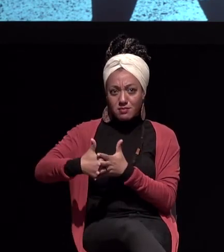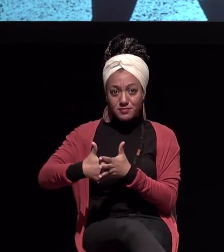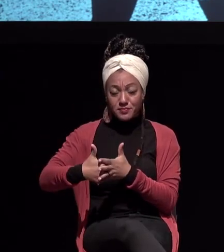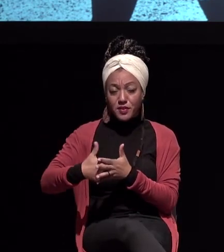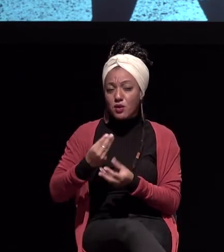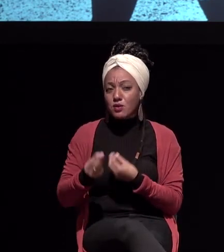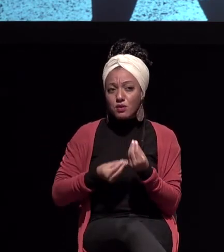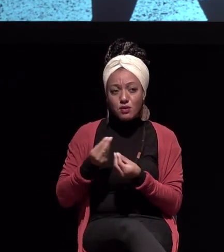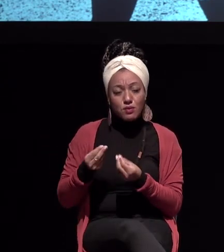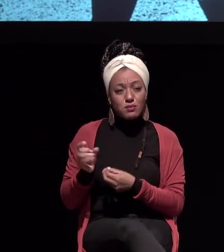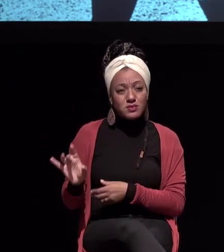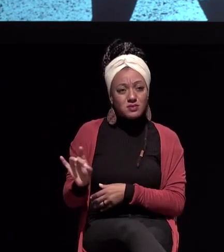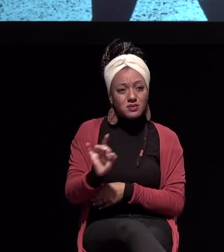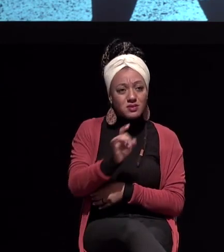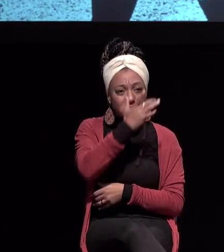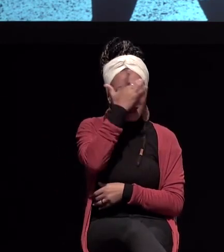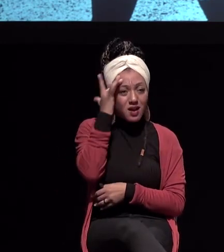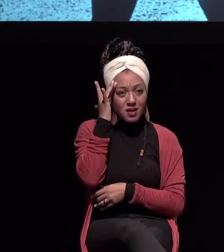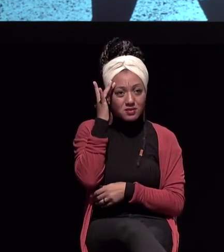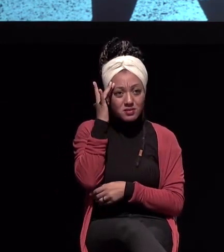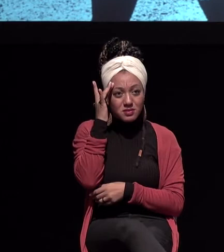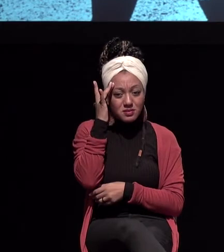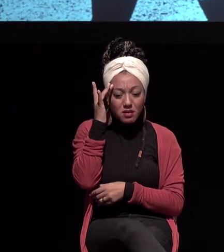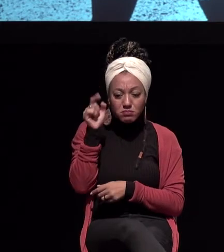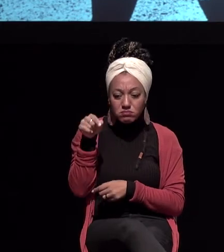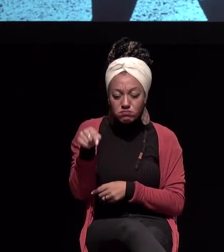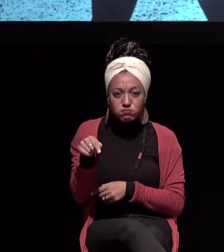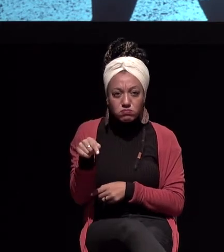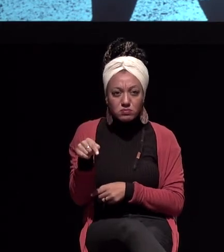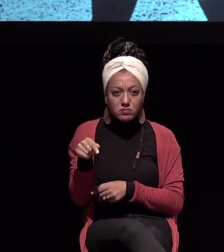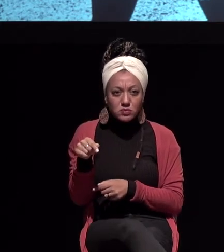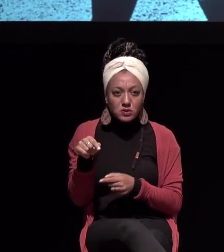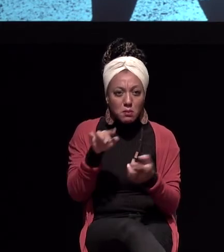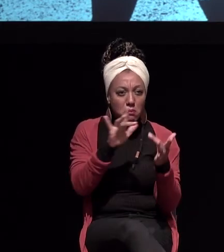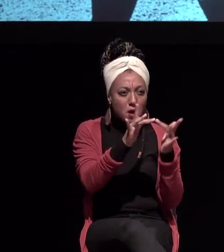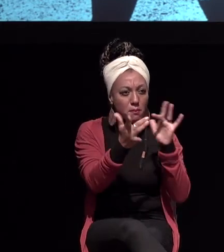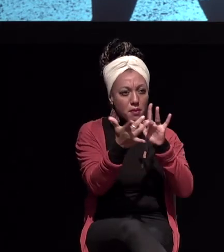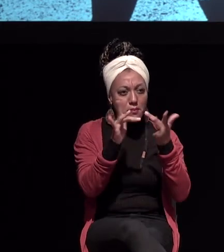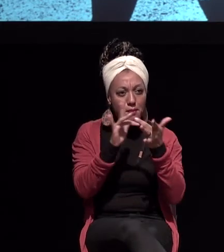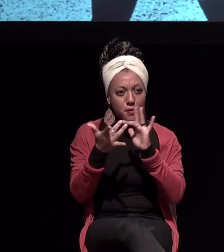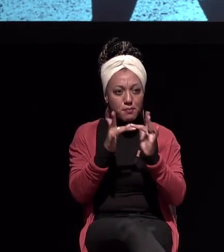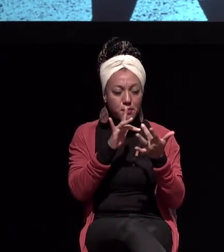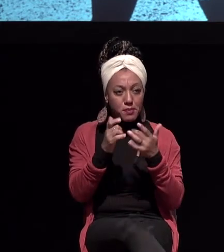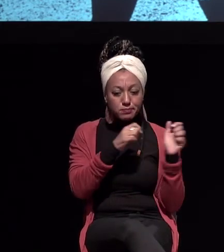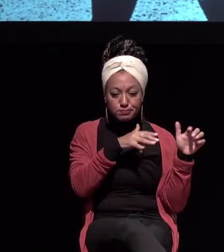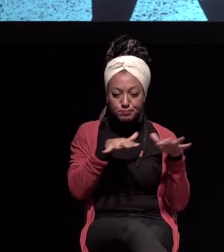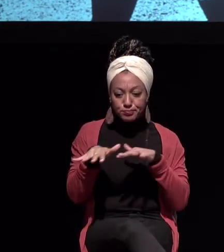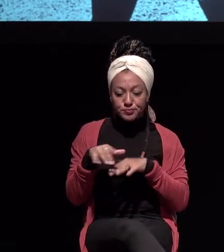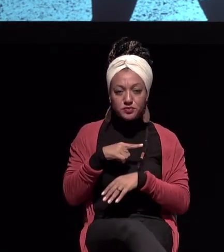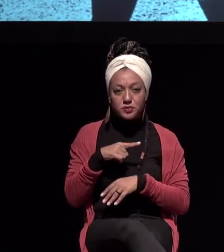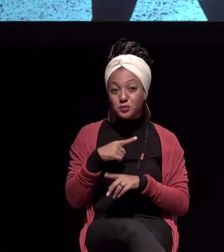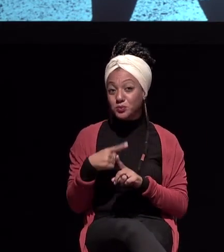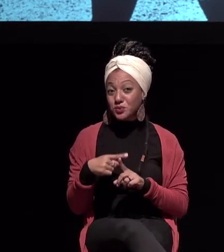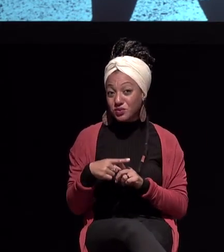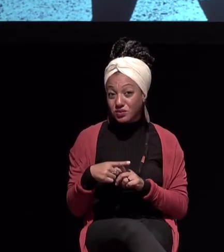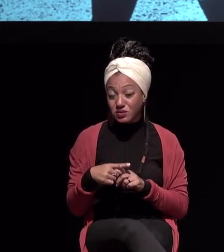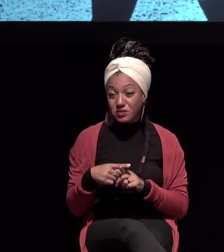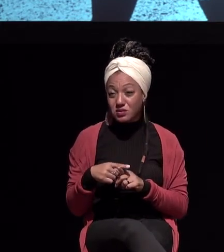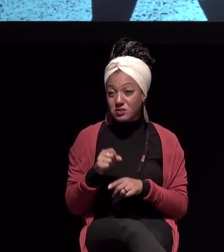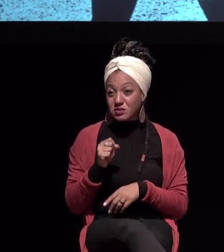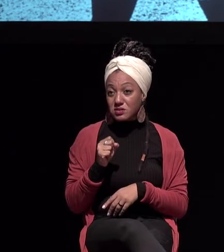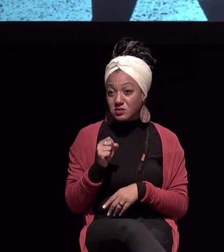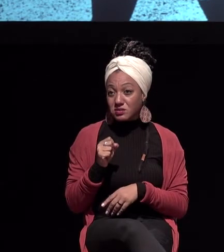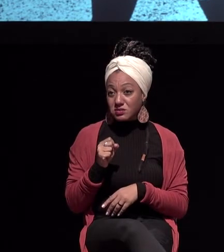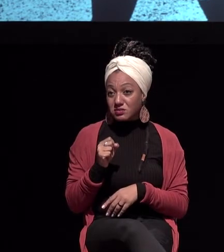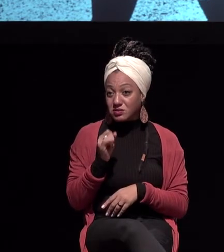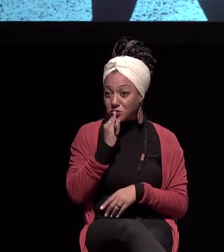esses roteiros, eles conversem, articulem redes e ganhem espaço, ganhem visibilidade. Porque, do contrário, a gente continua com uma posição entre o